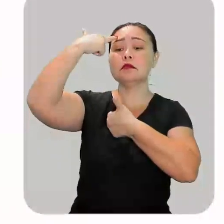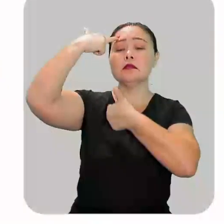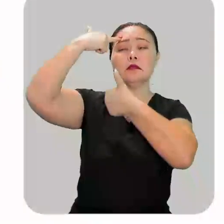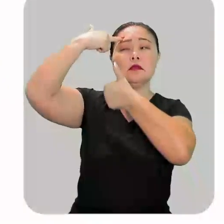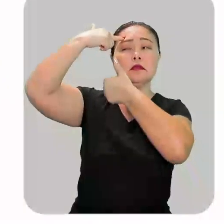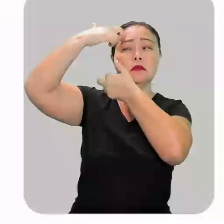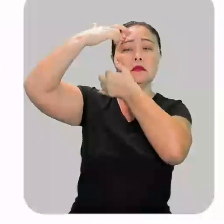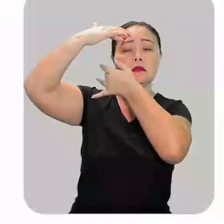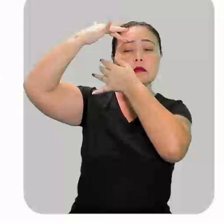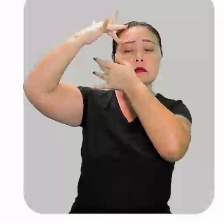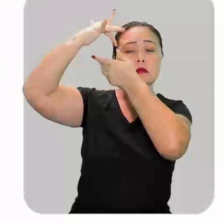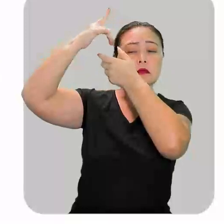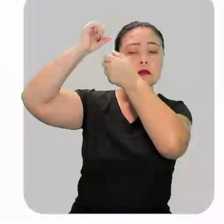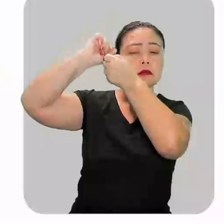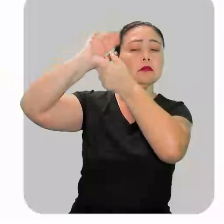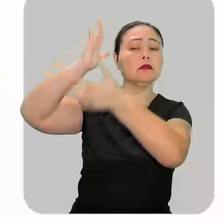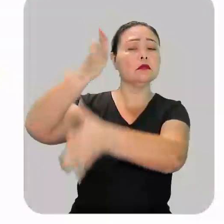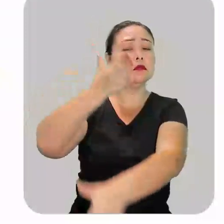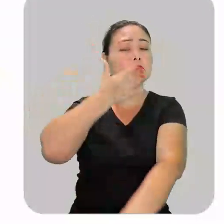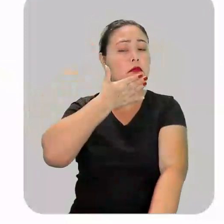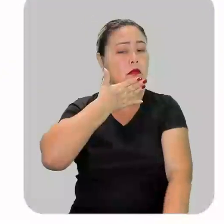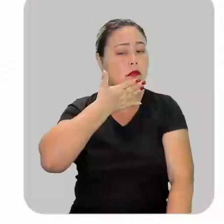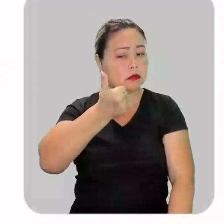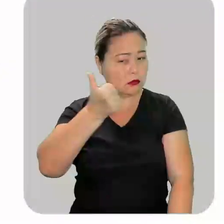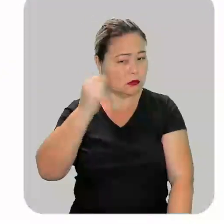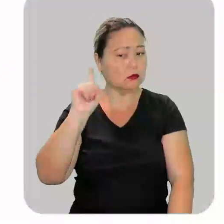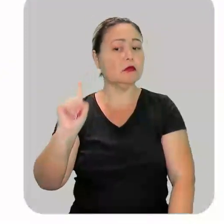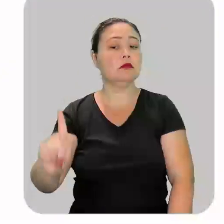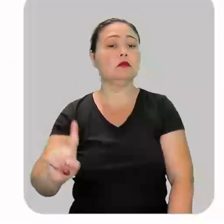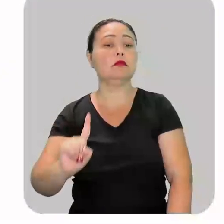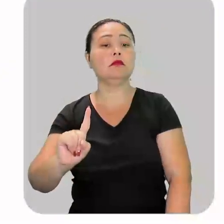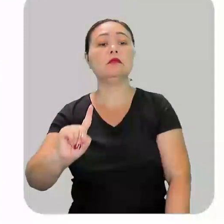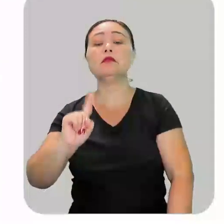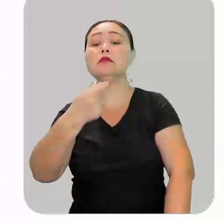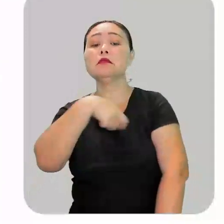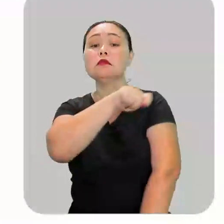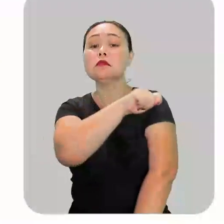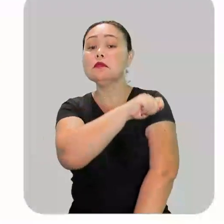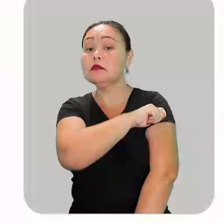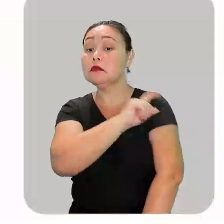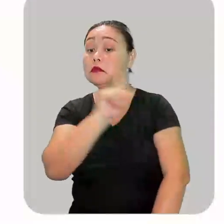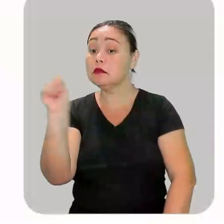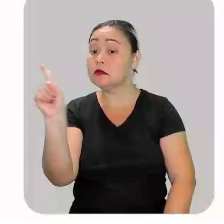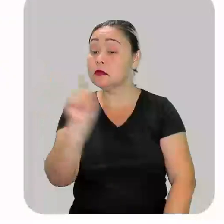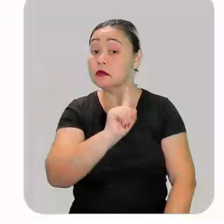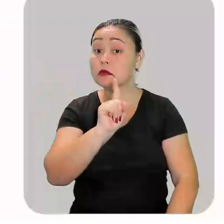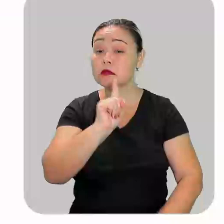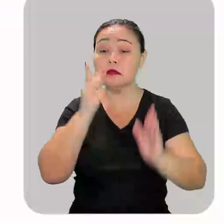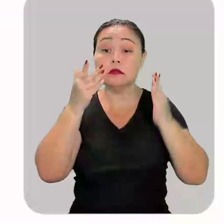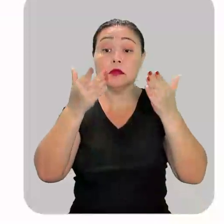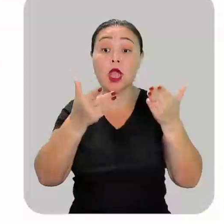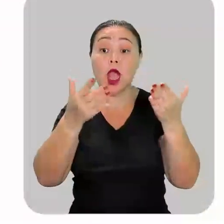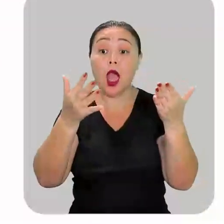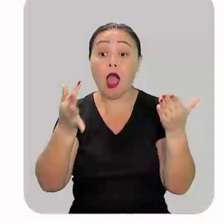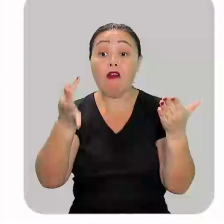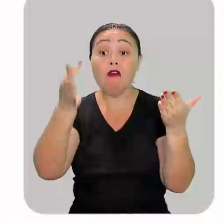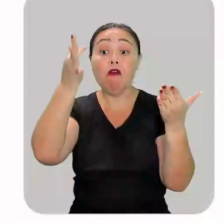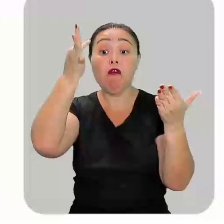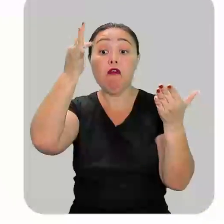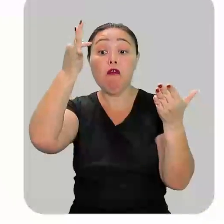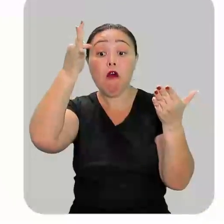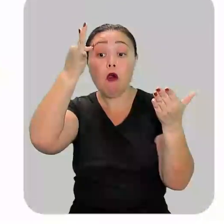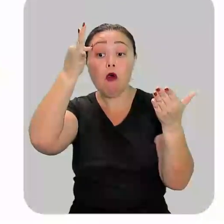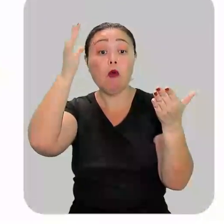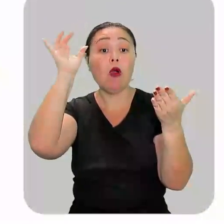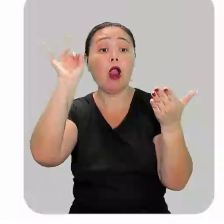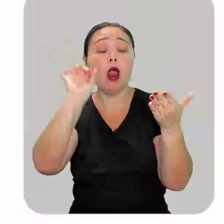Raciocinar é sempre o melhor caminho. O estudante não deve se prender a fórmulas para